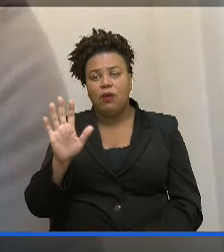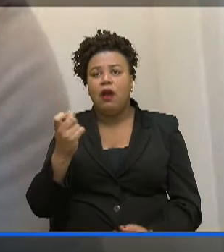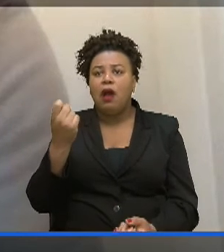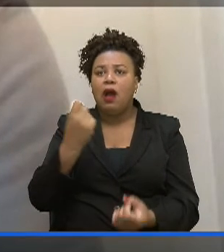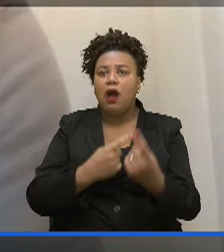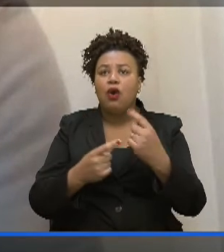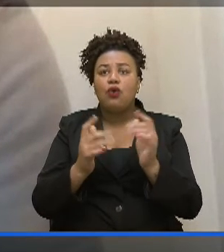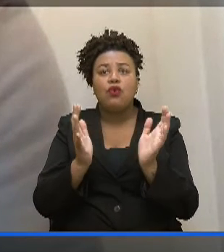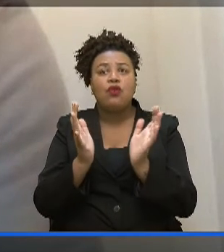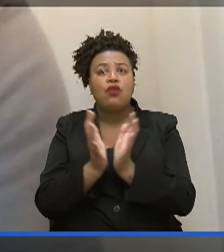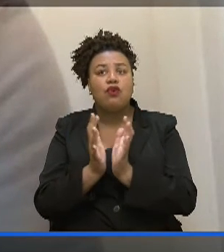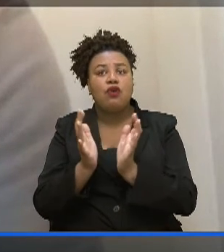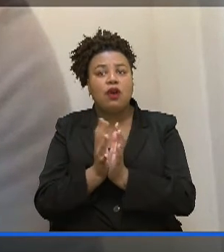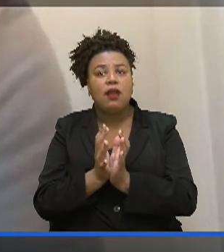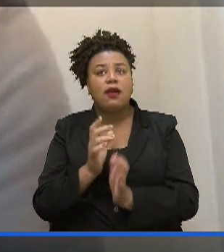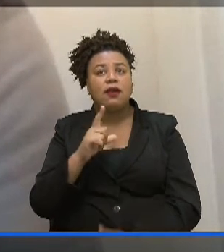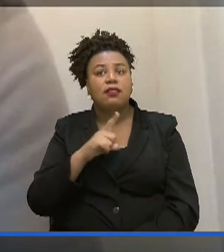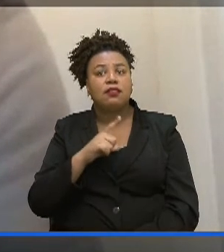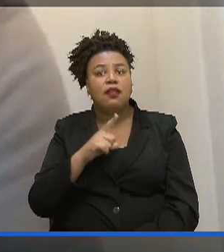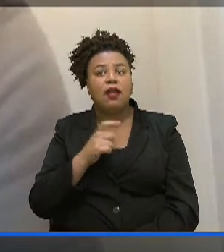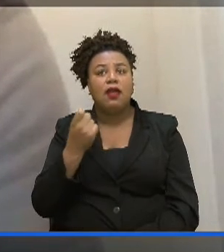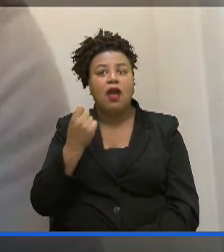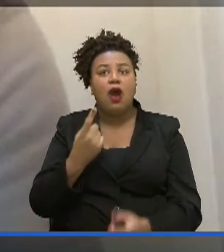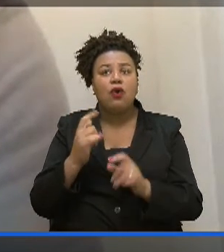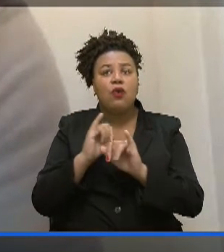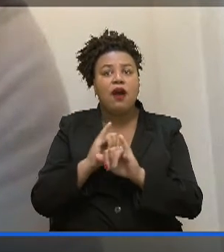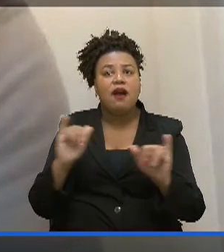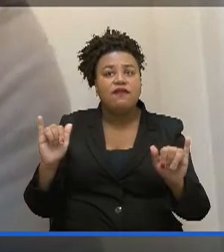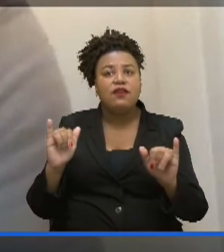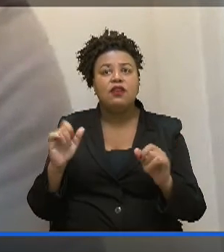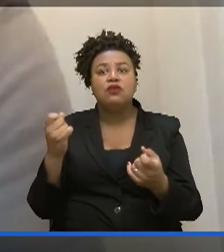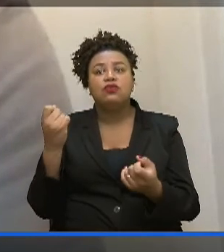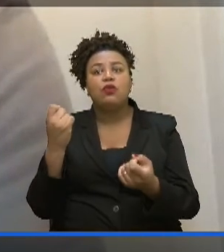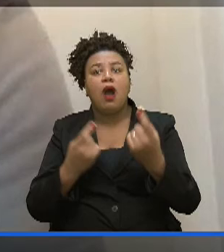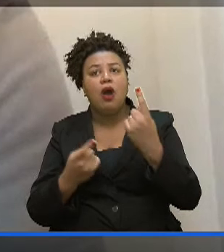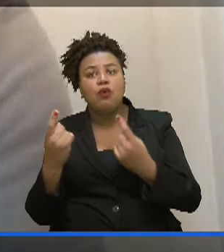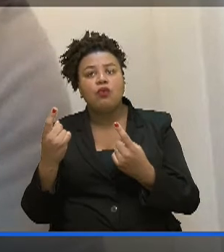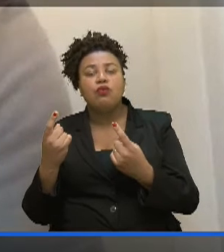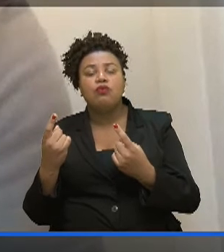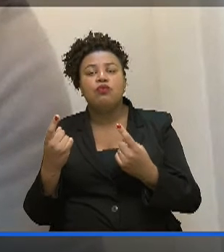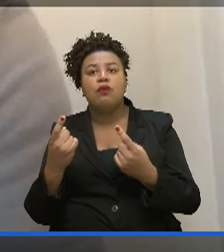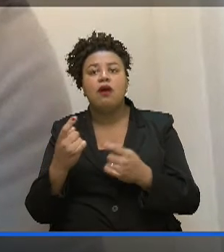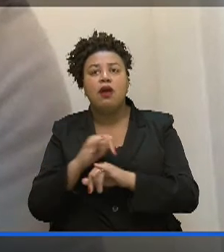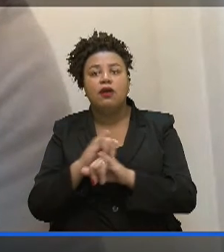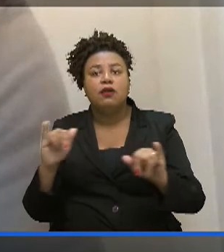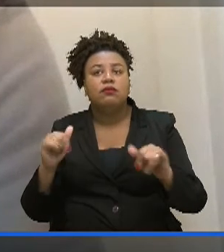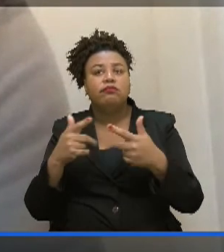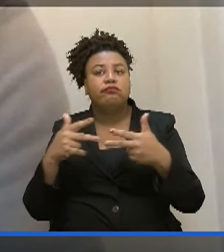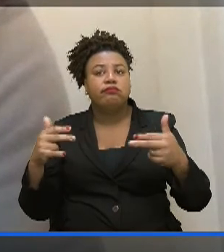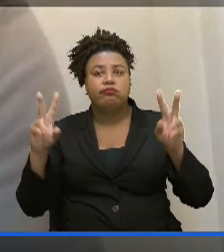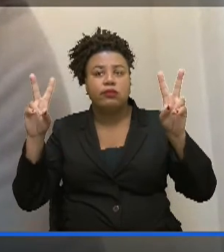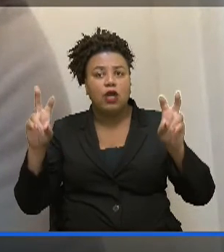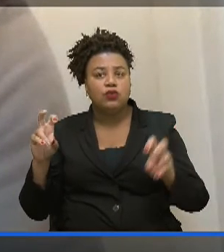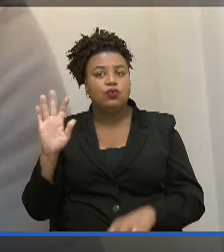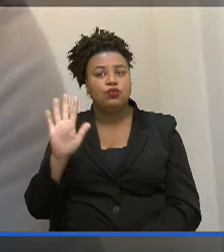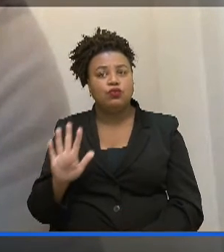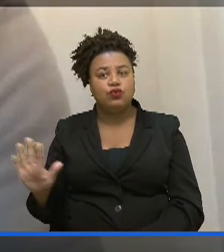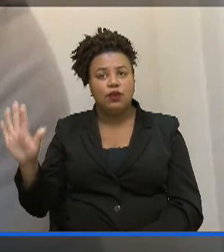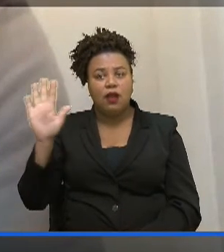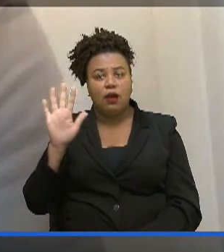Algum colega tem algum aviso, algum recado nos assuntos gerais?